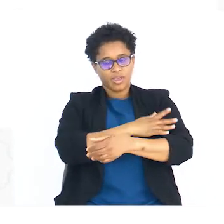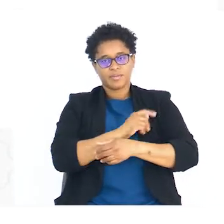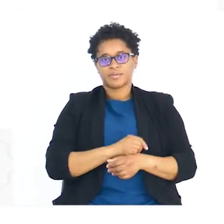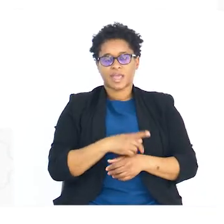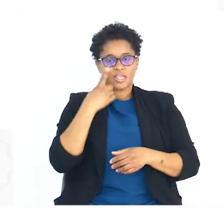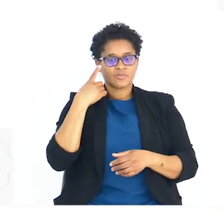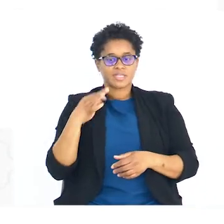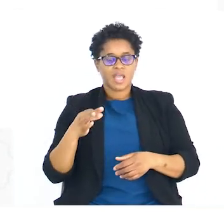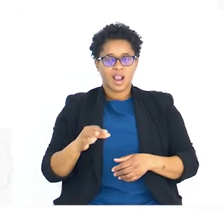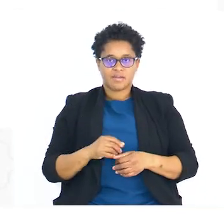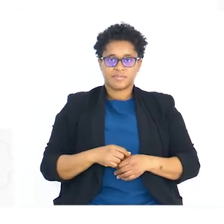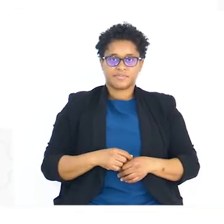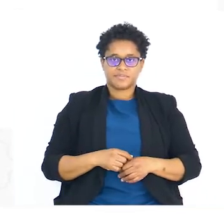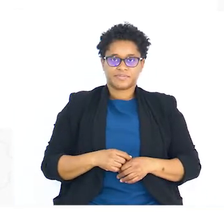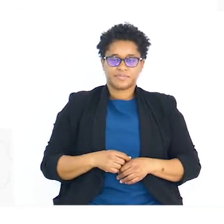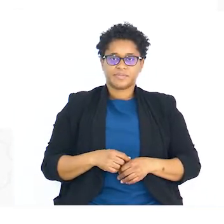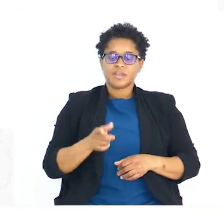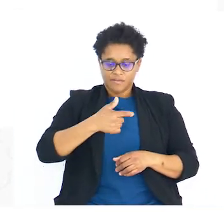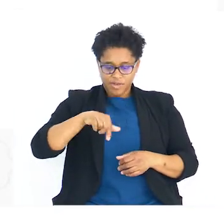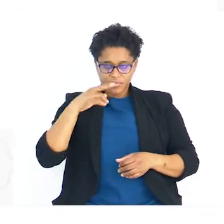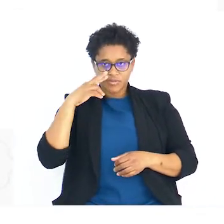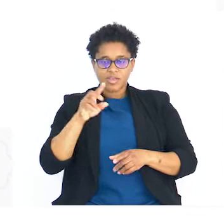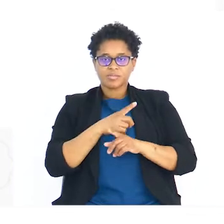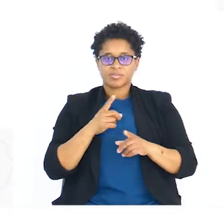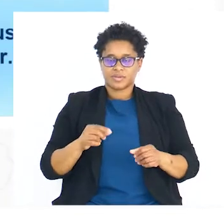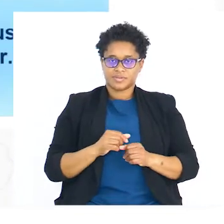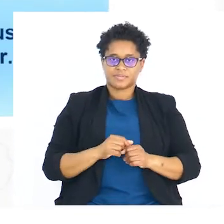é especial. Vamos ver por quê.